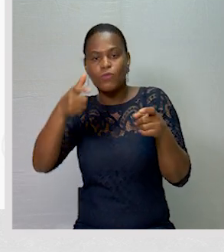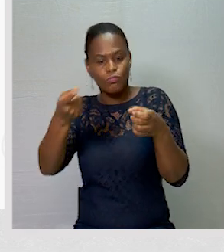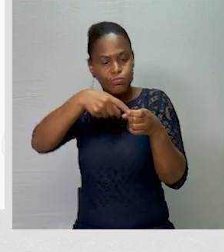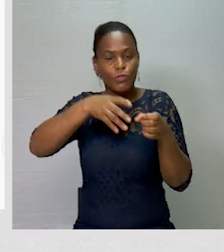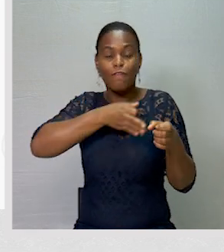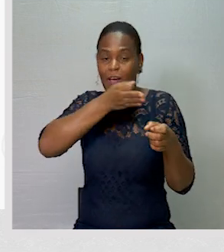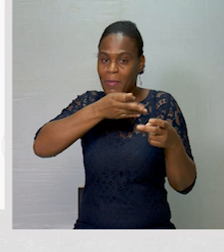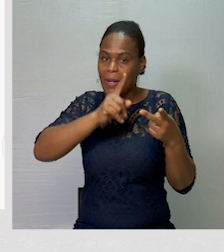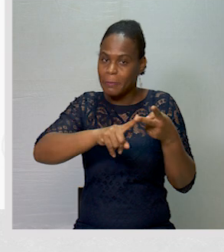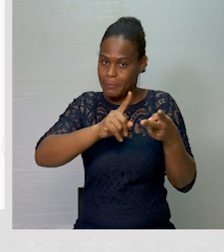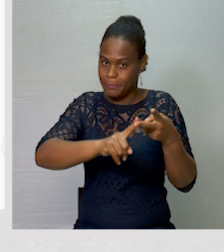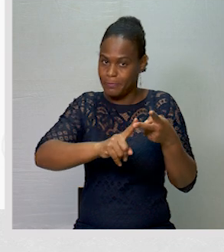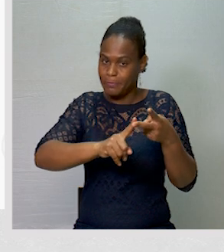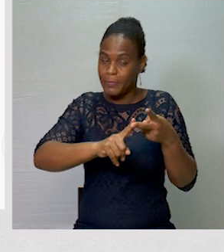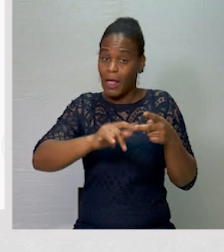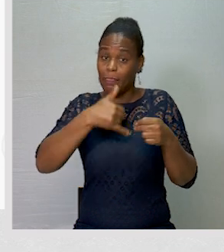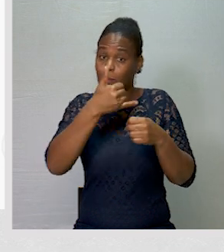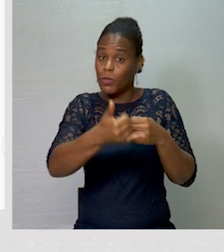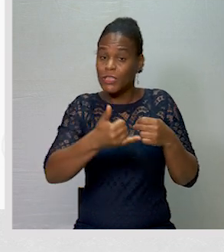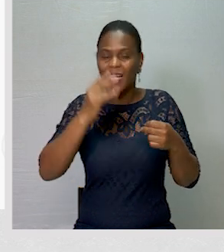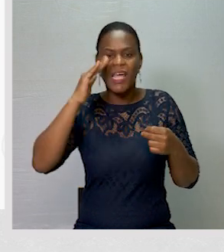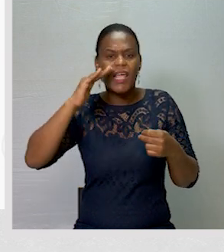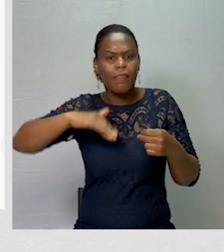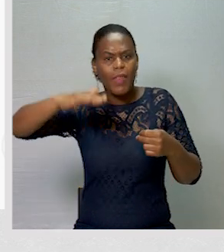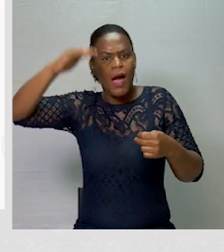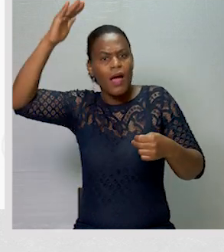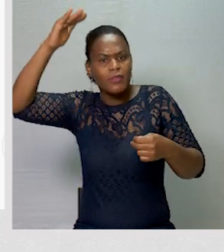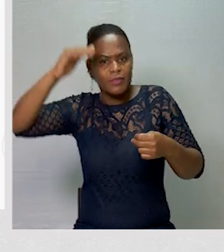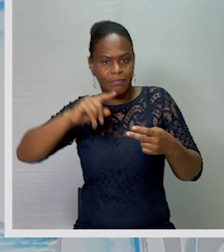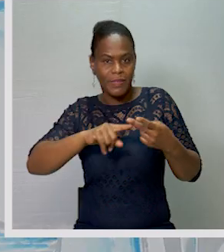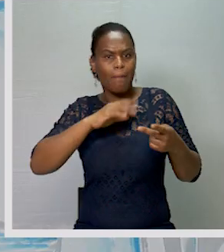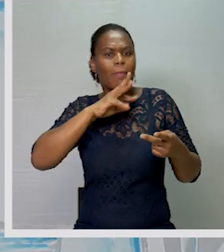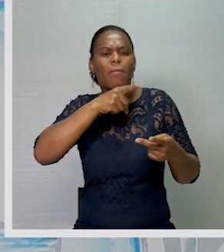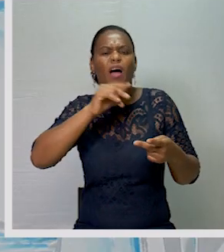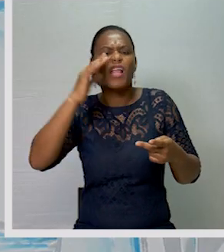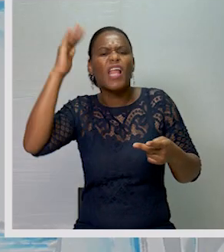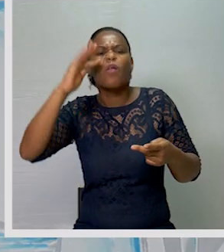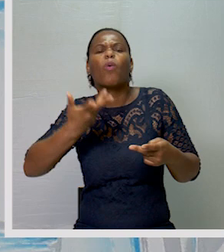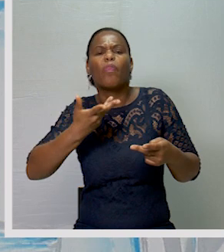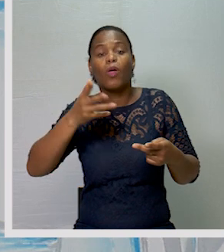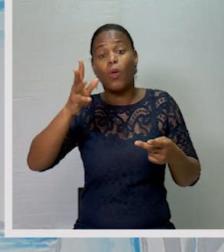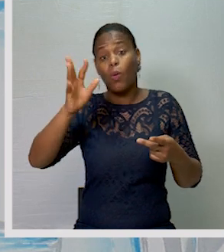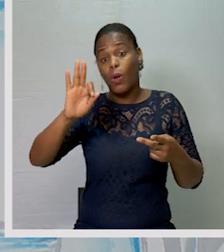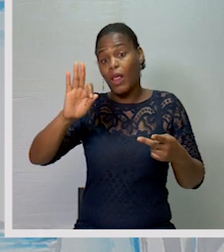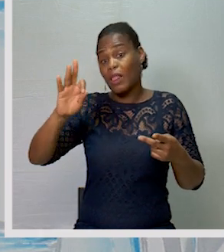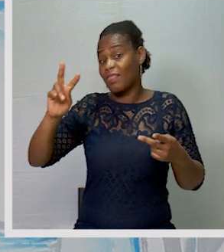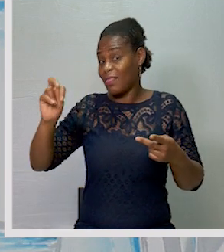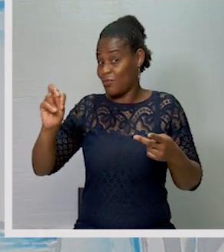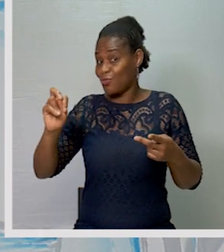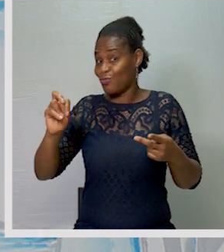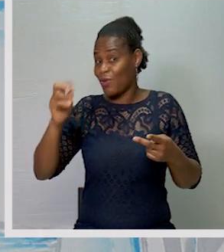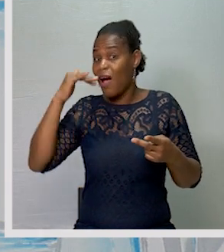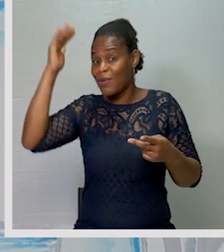nossa família. Temos, de seguida, idade. Essa mãe tem 43